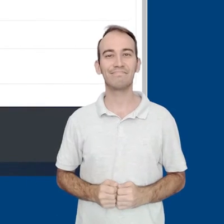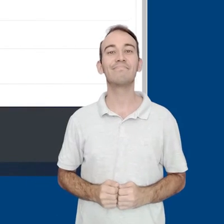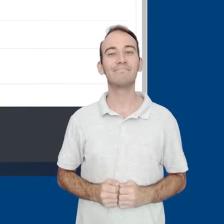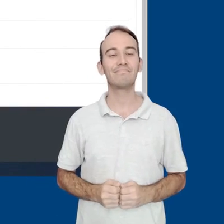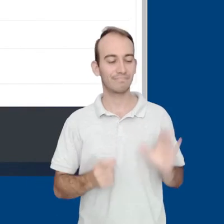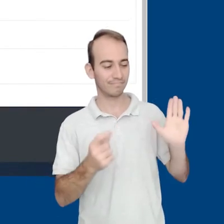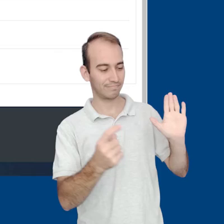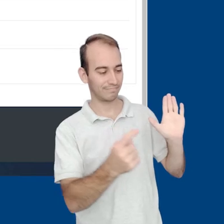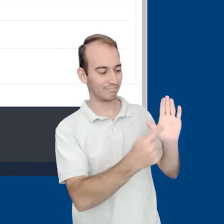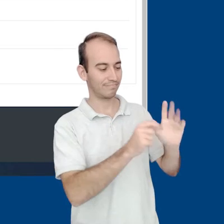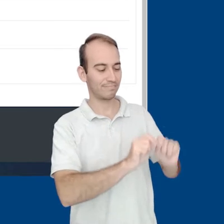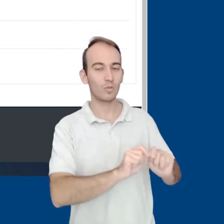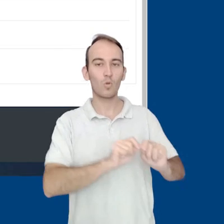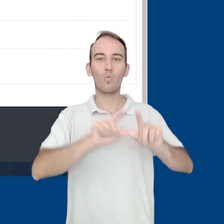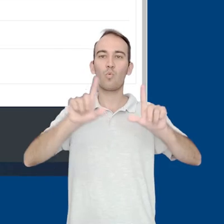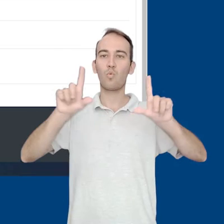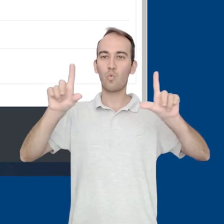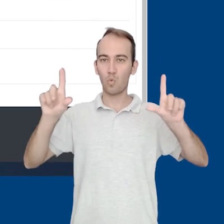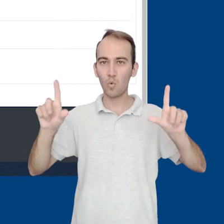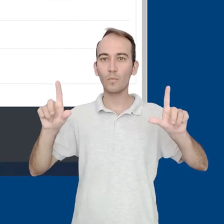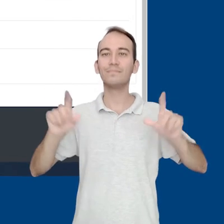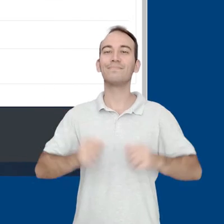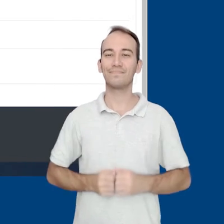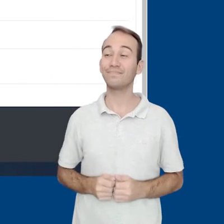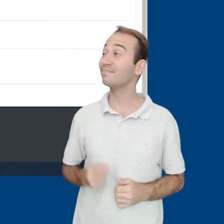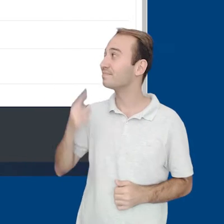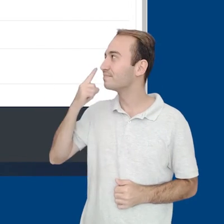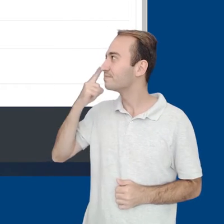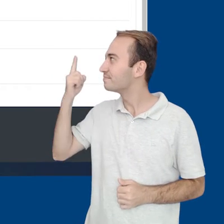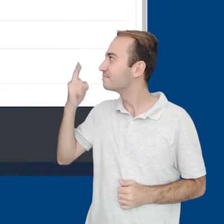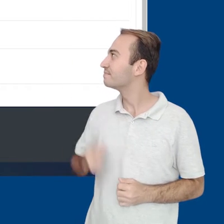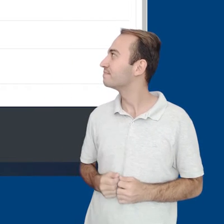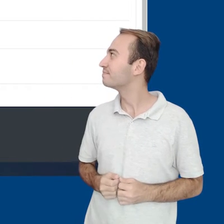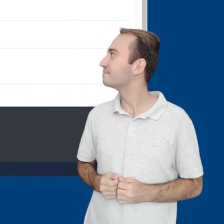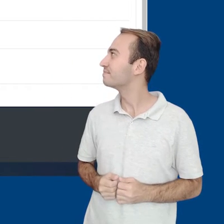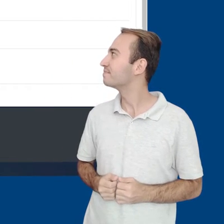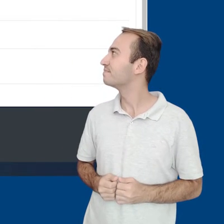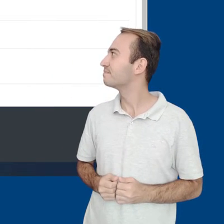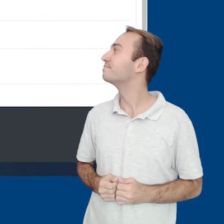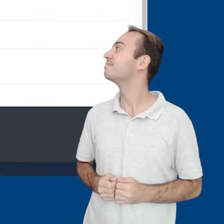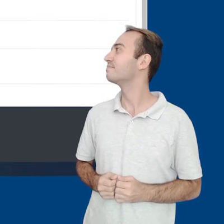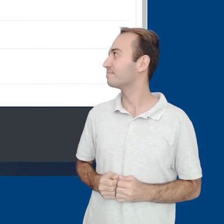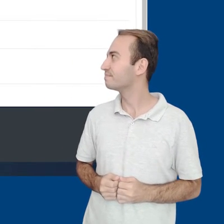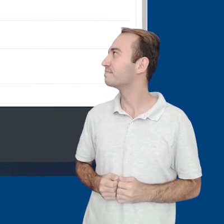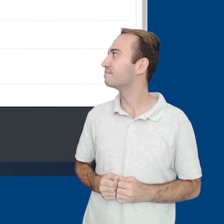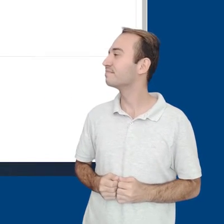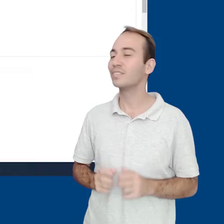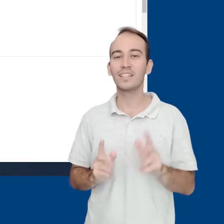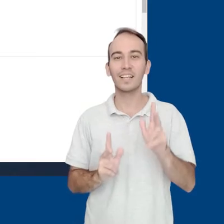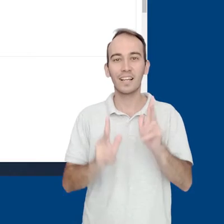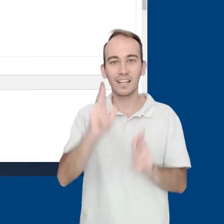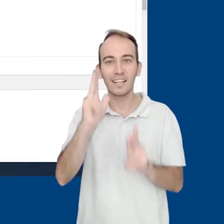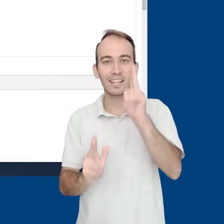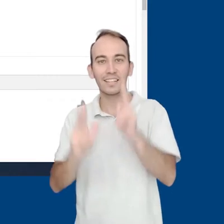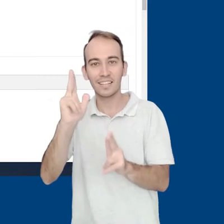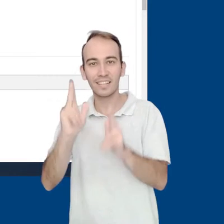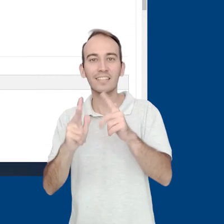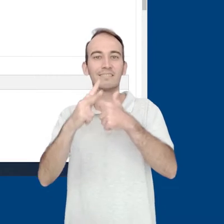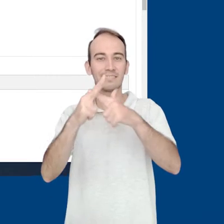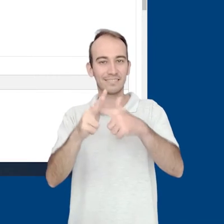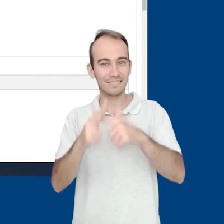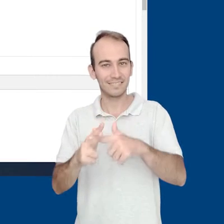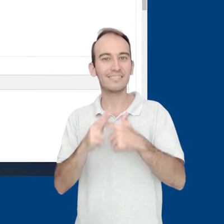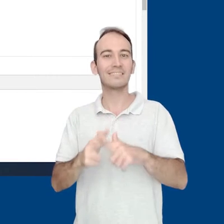Vamos clicar aqui no menu à esquerda, na página editar configurações. E